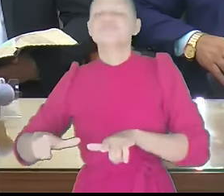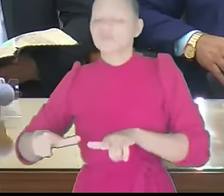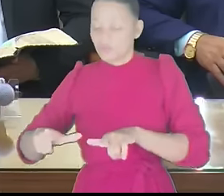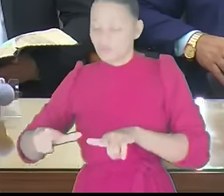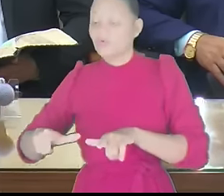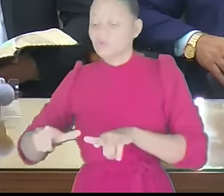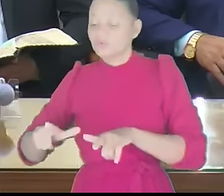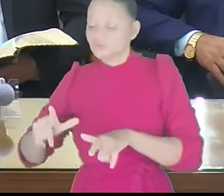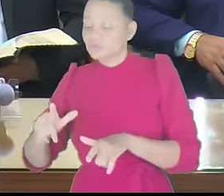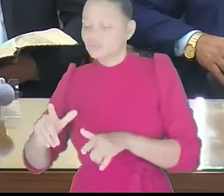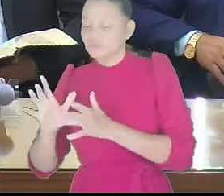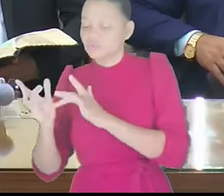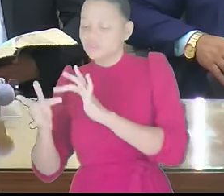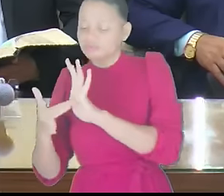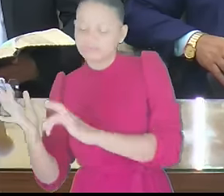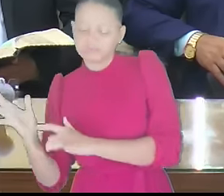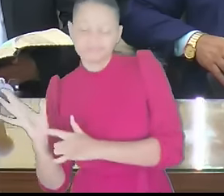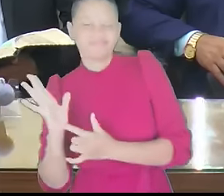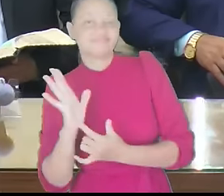no jardim.